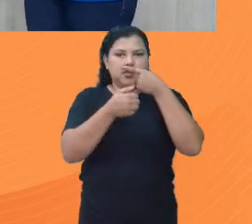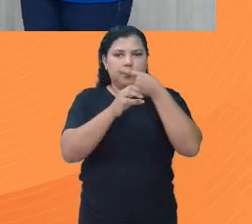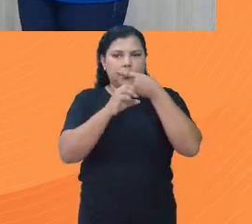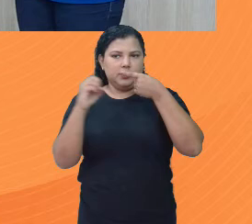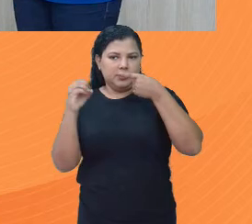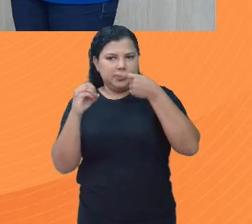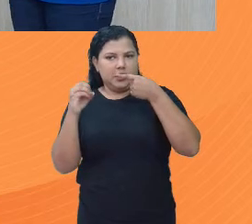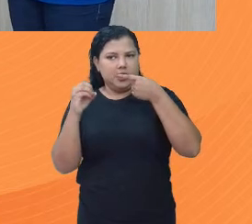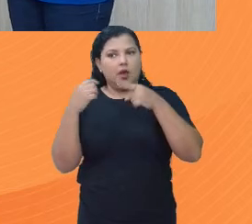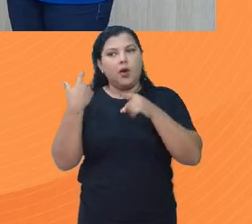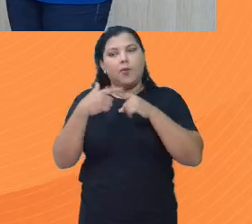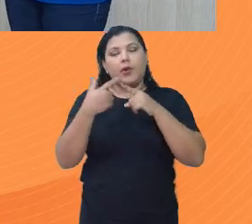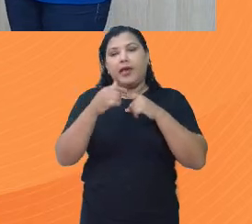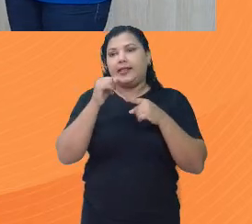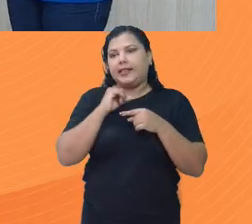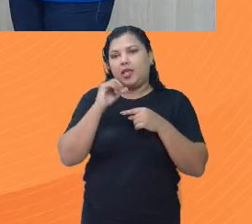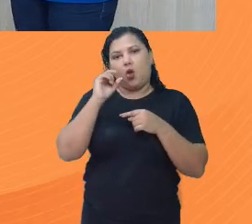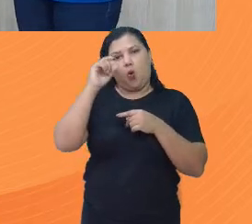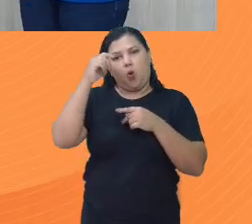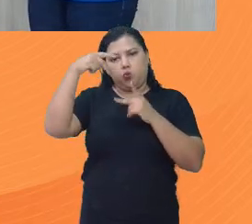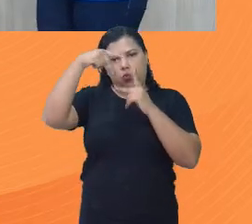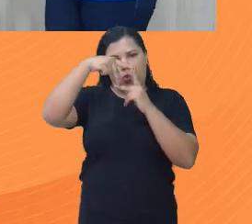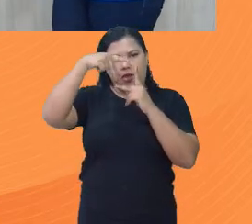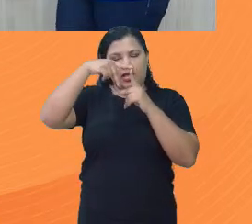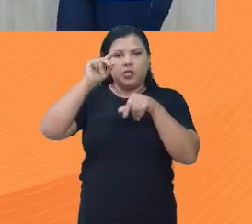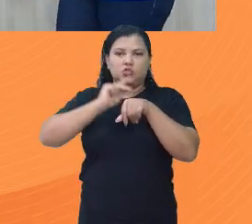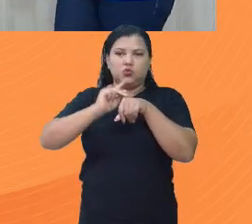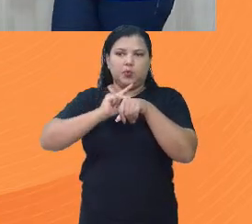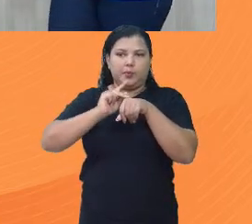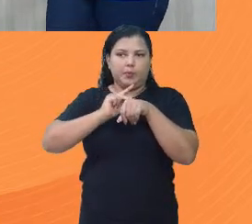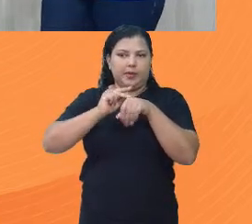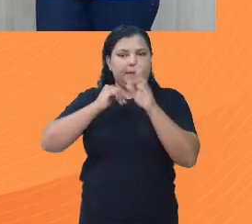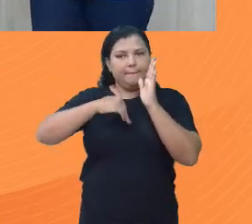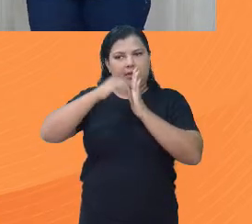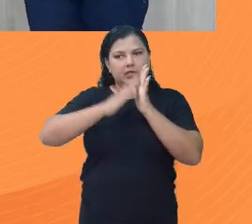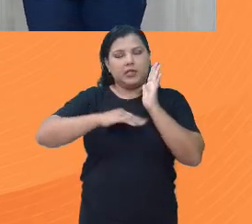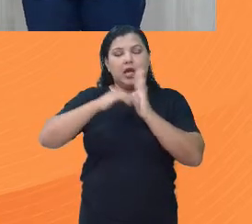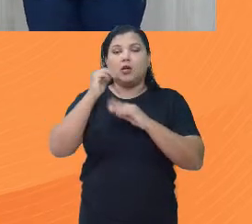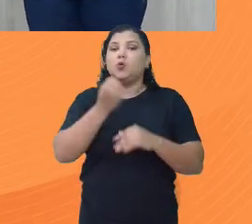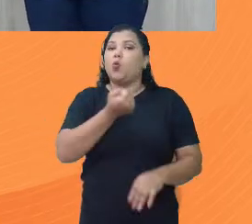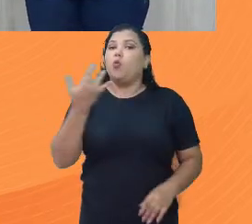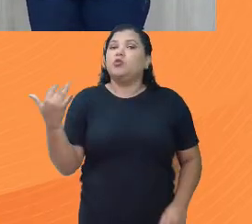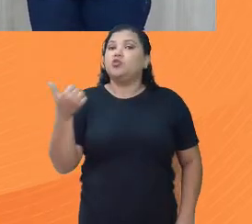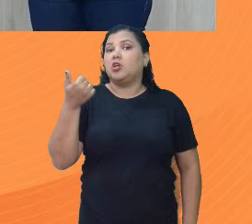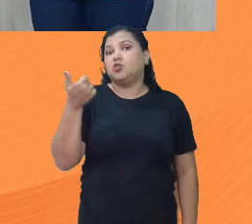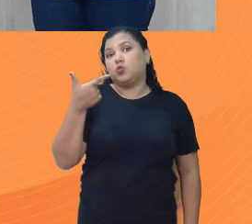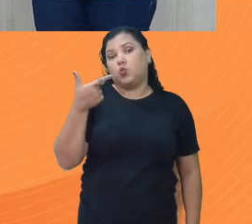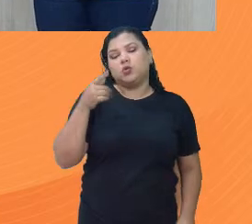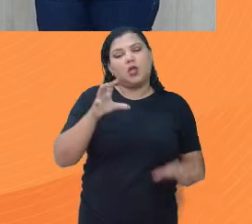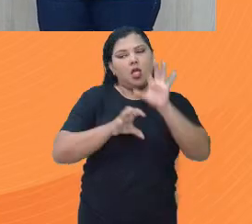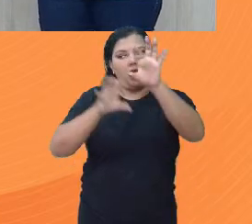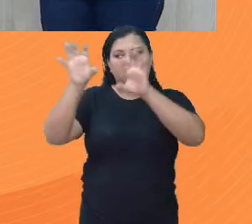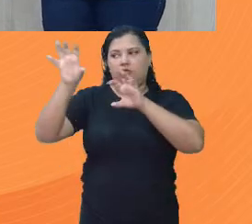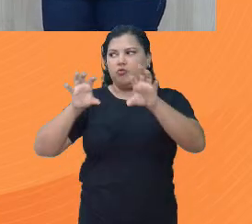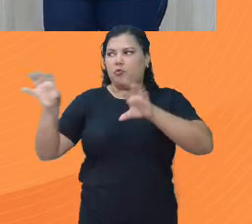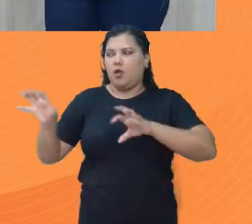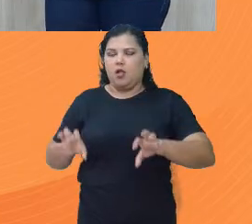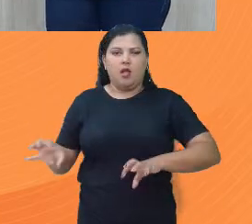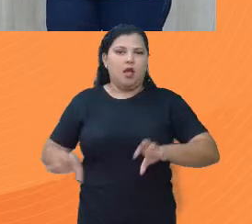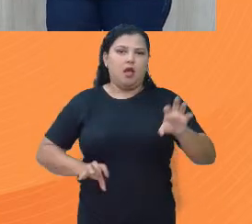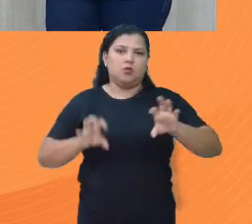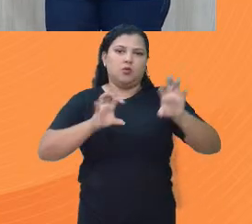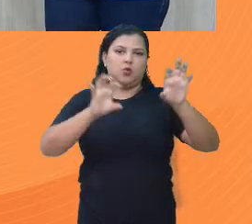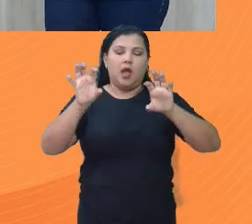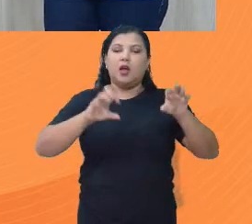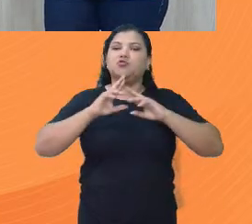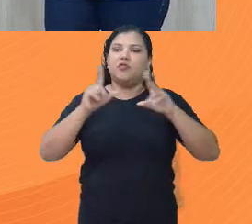dividido para 100, porque eu tenho 12 quadradinhos que foram pintados aí, e aí, de novo, eles estão espalhados em posições